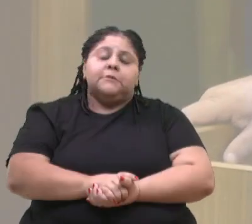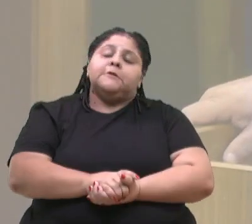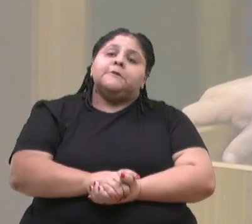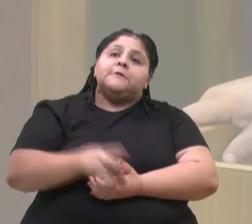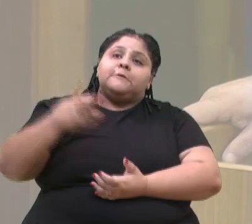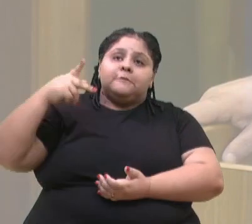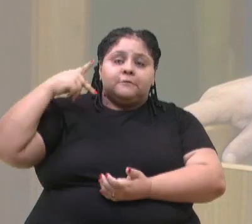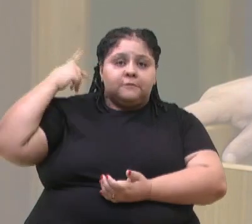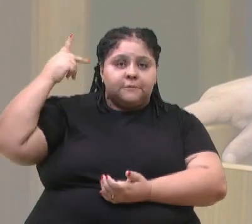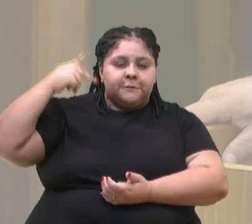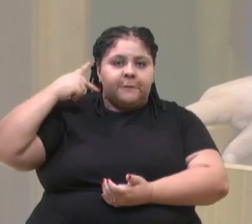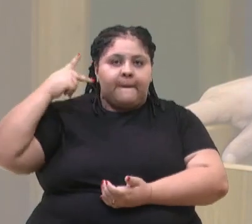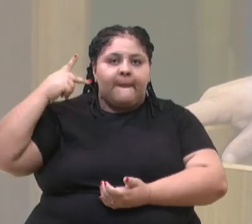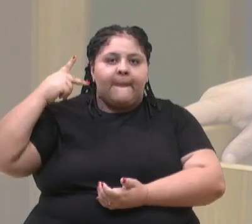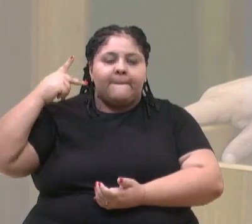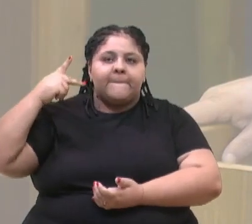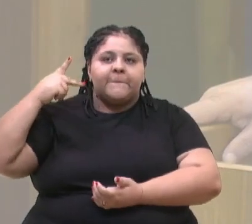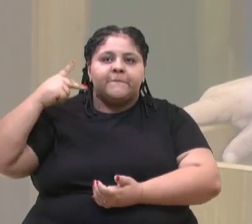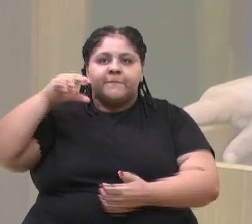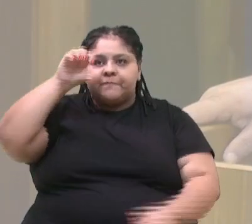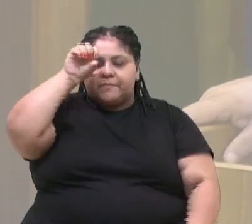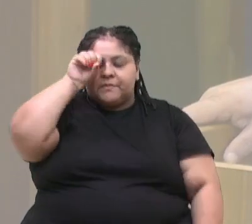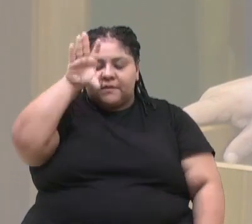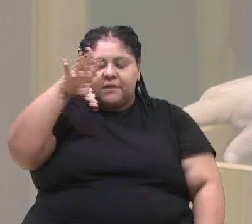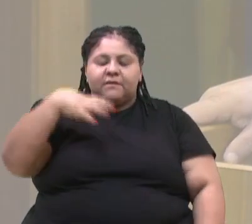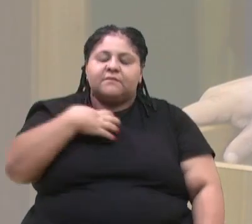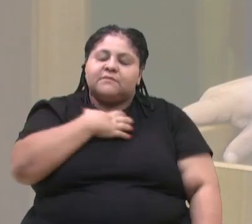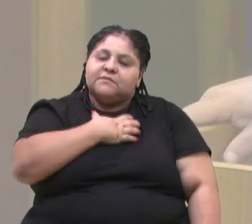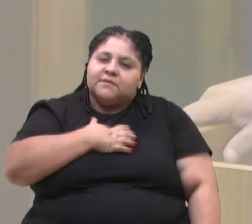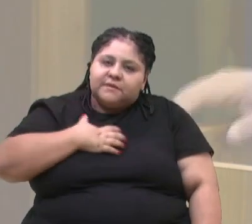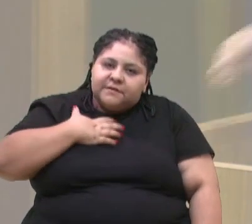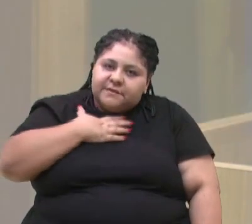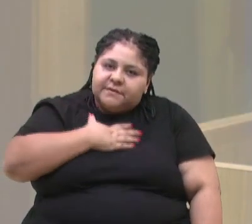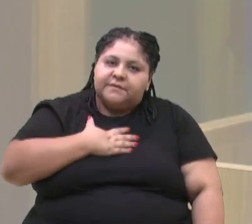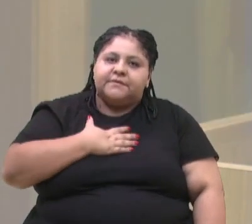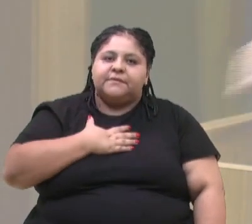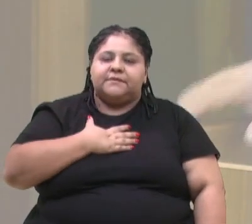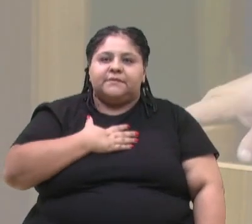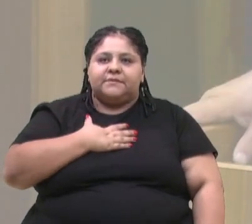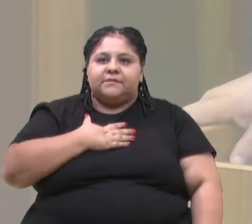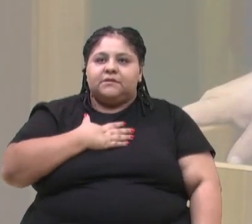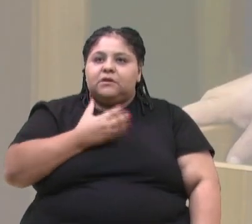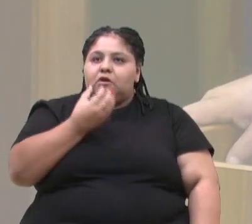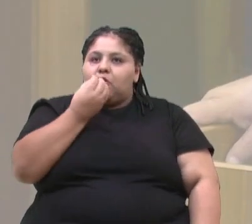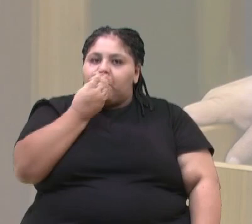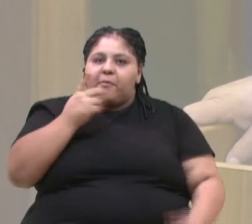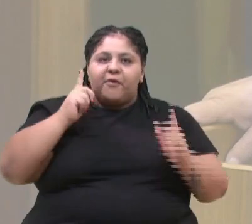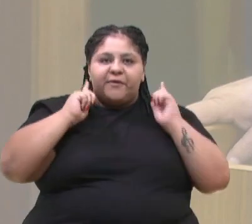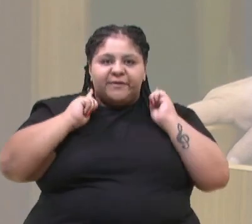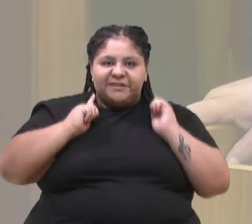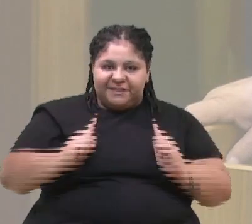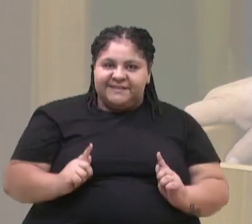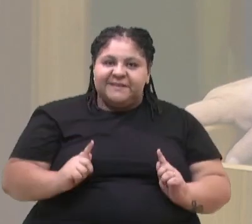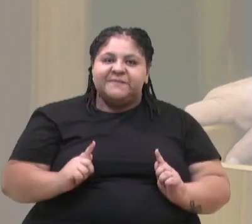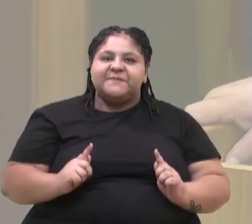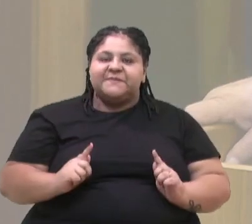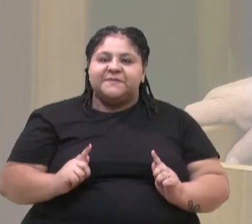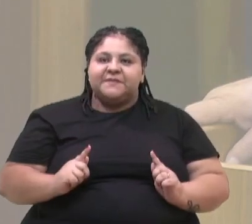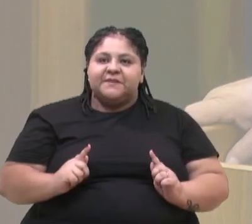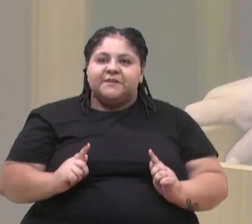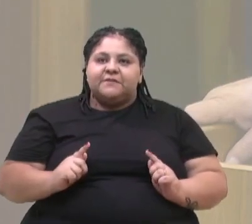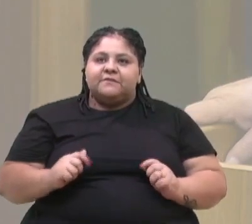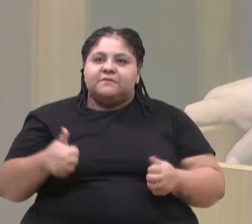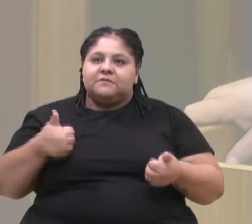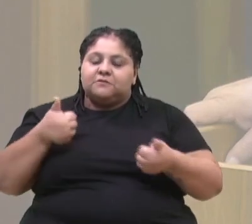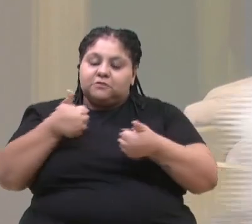vereador Fiuza, quero desejar que seja uma boa gestão aí na sua, juntamente